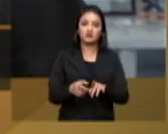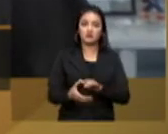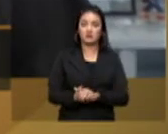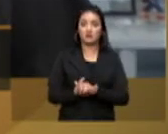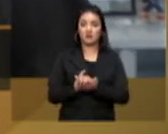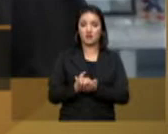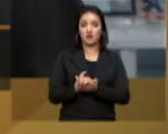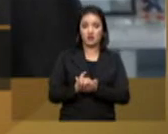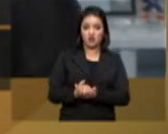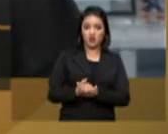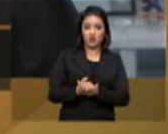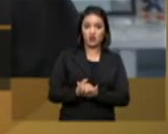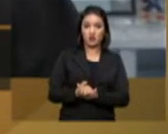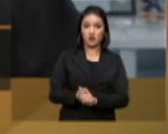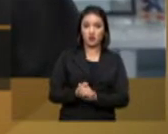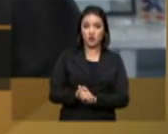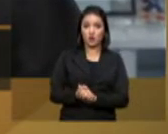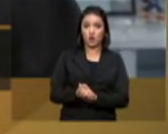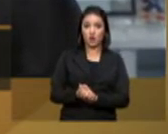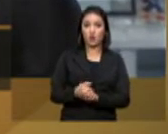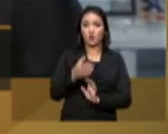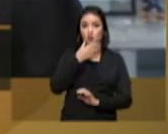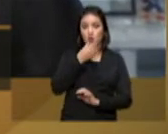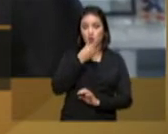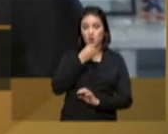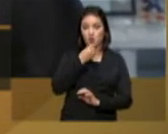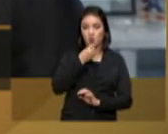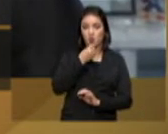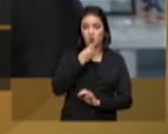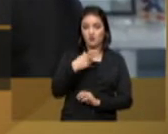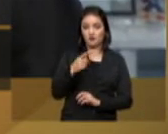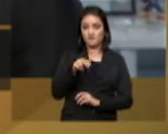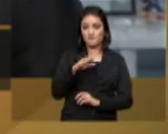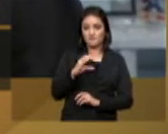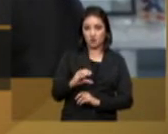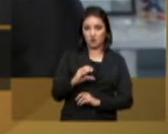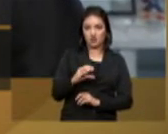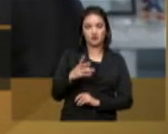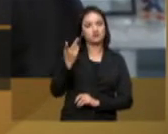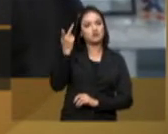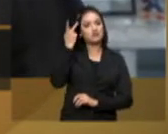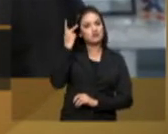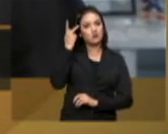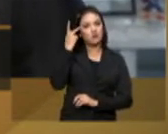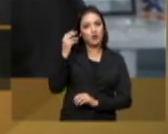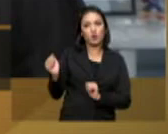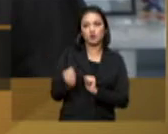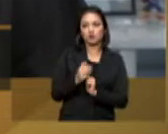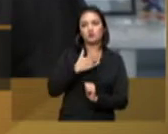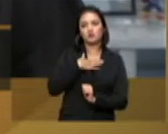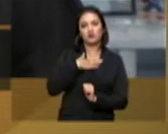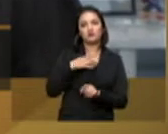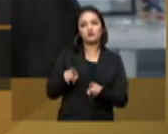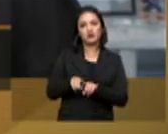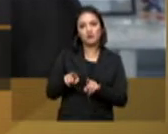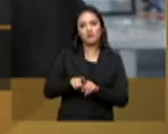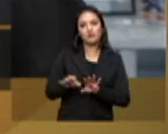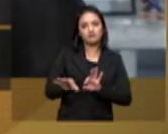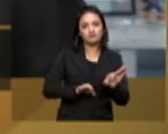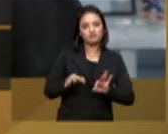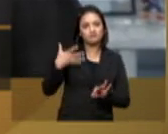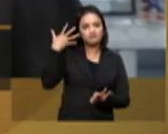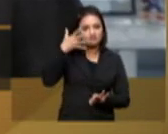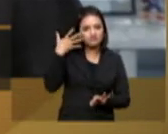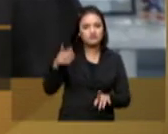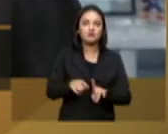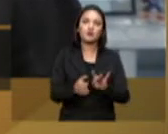PUC São Paulo, que juntamente comigo se dirigem a este Supremo Tribunal Federal nesta empreitada. Por fim, cumprimento os demais